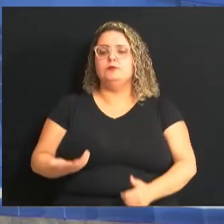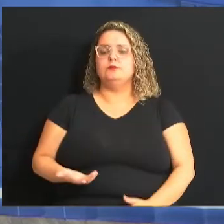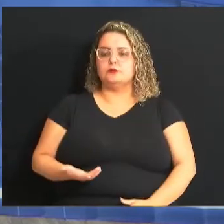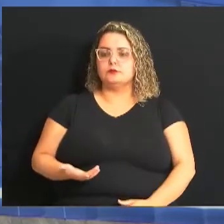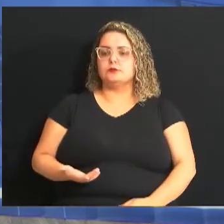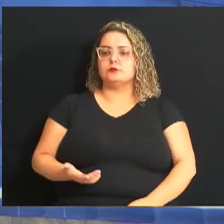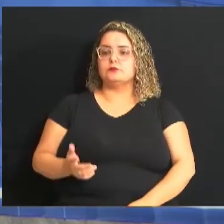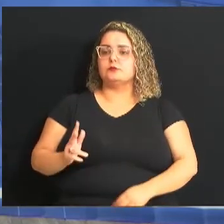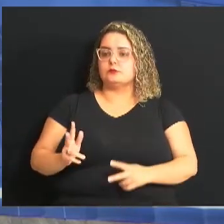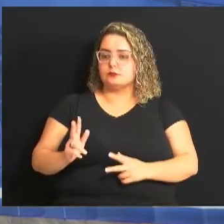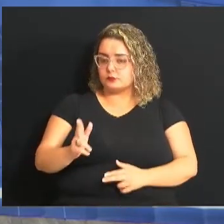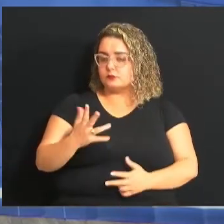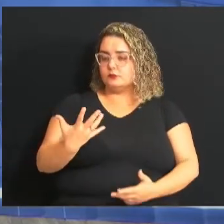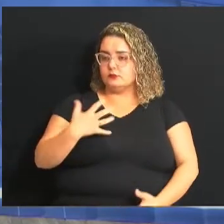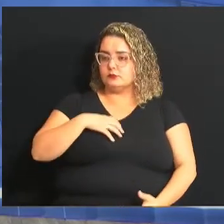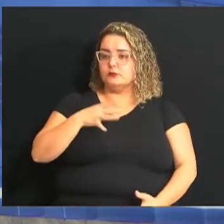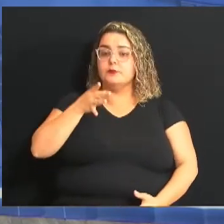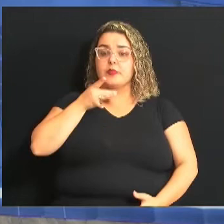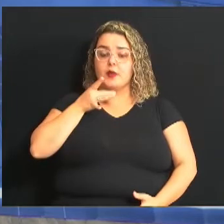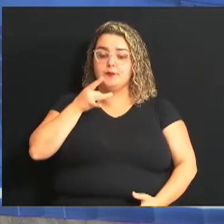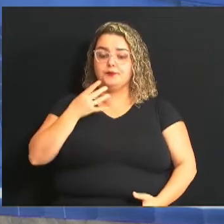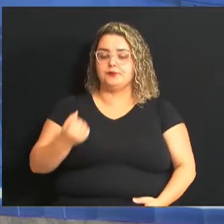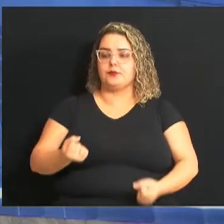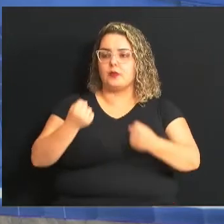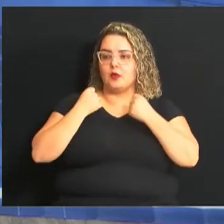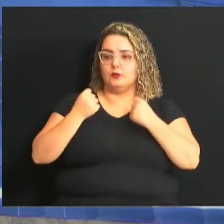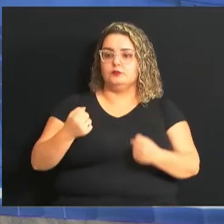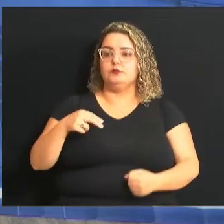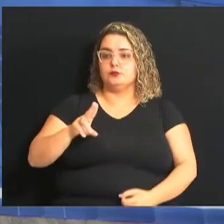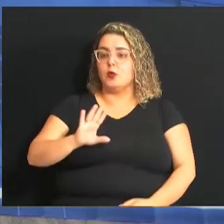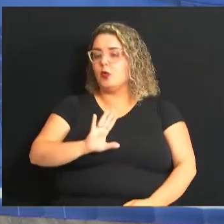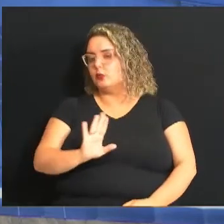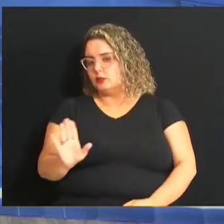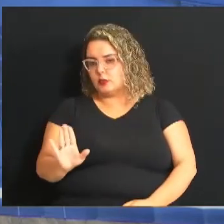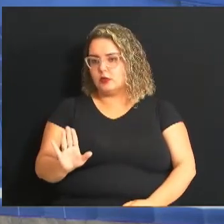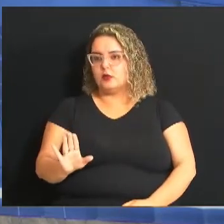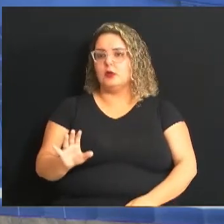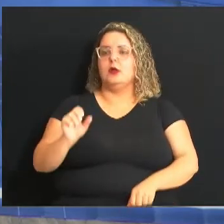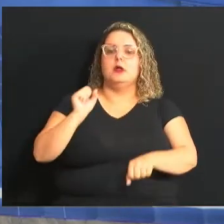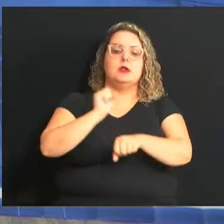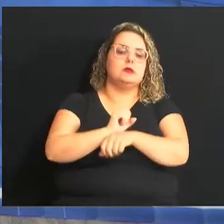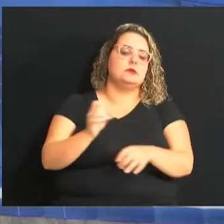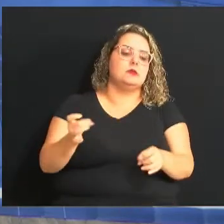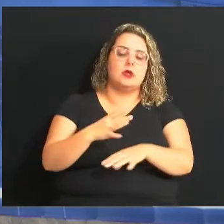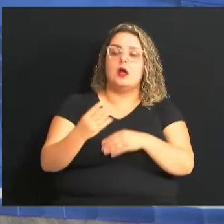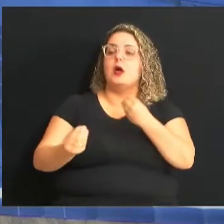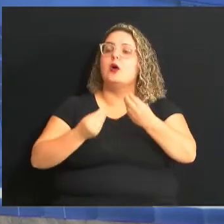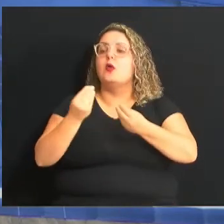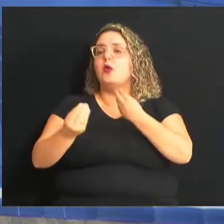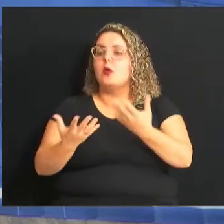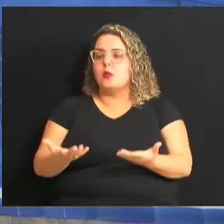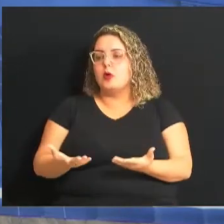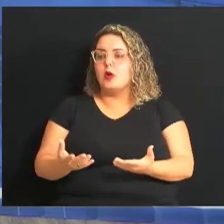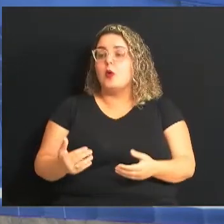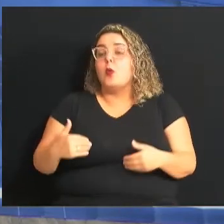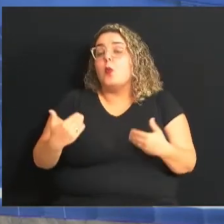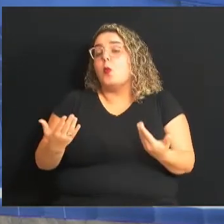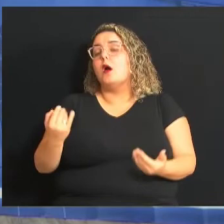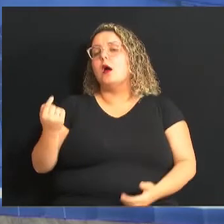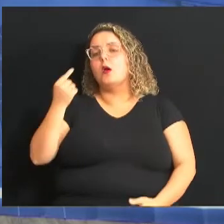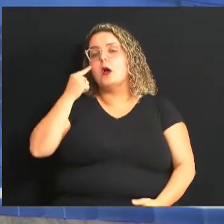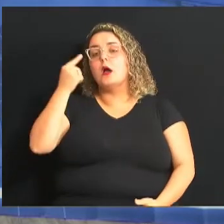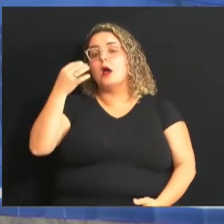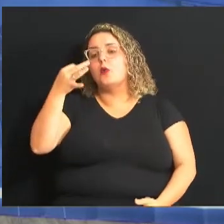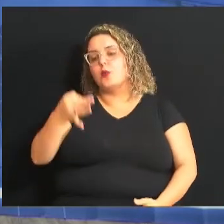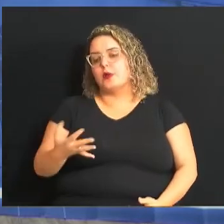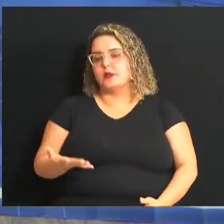conforme for sentindo sede durante a atividade física? Ou não, espera acabar? Como que é? O que é o ideal aí para